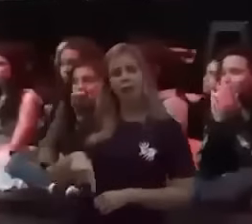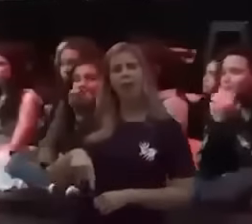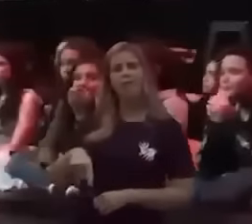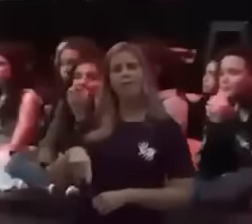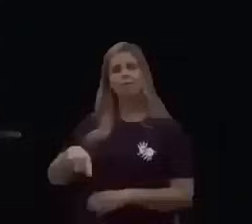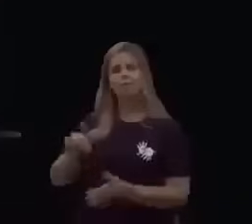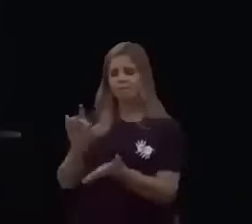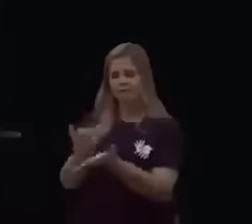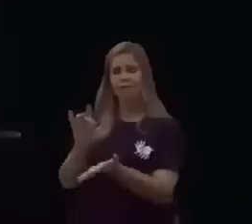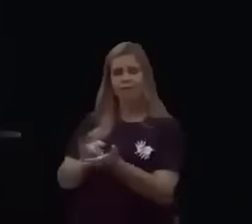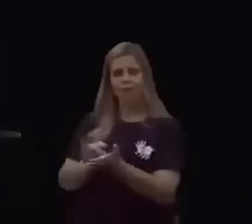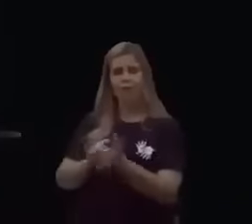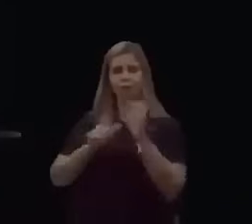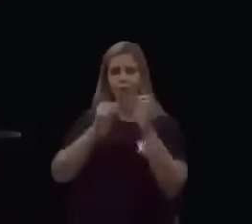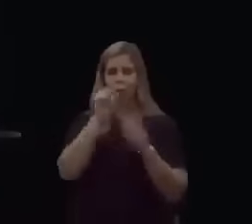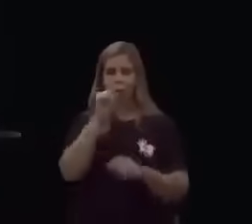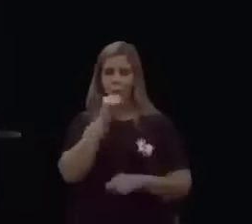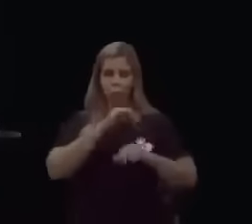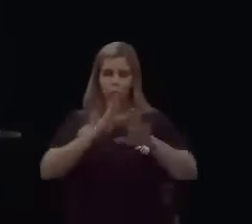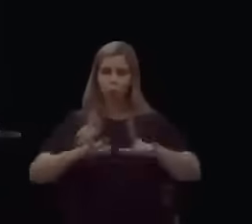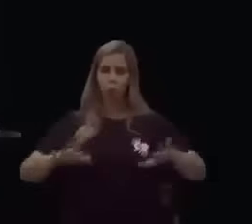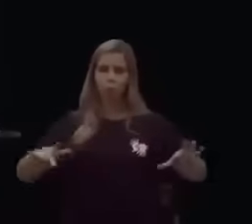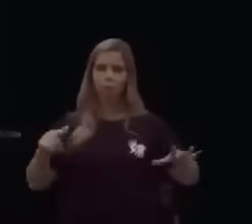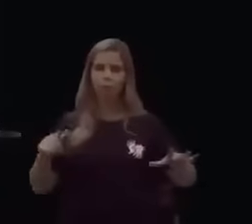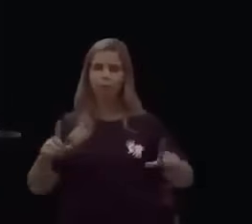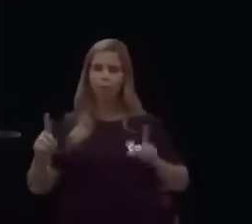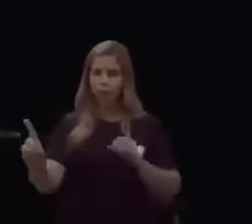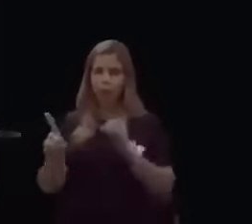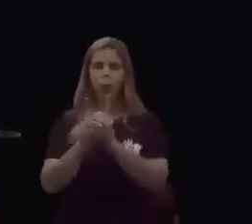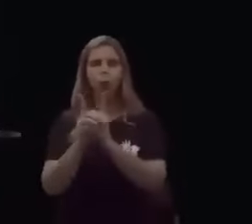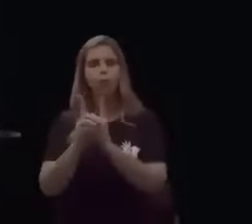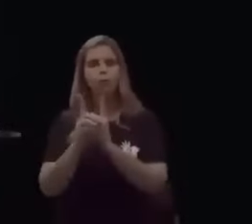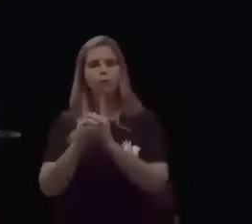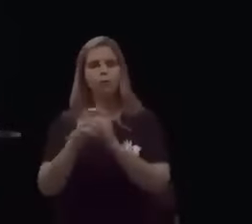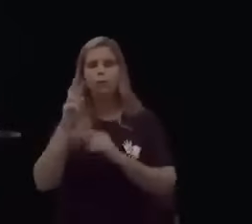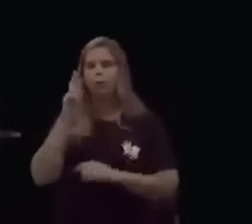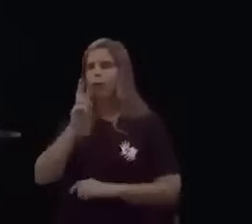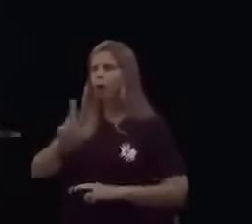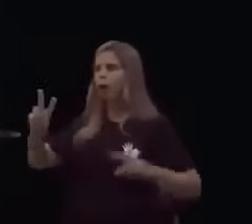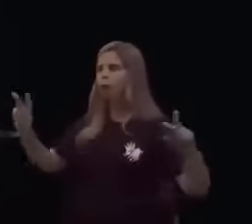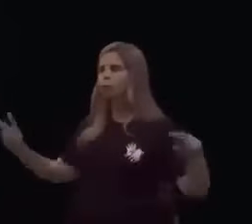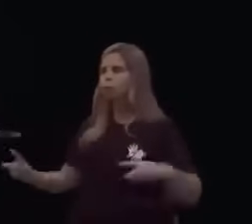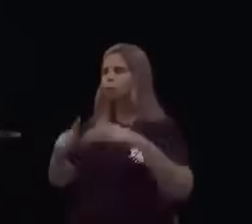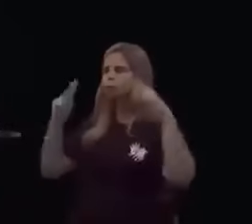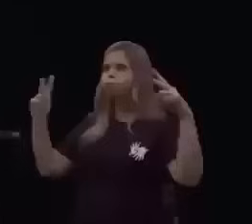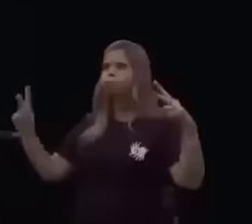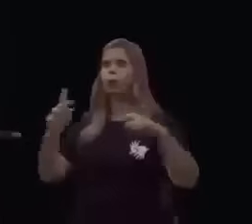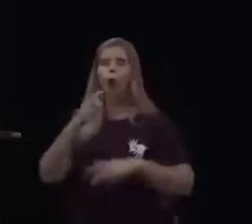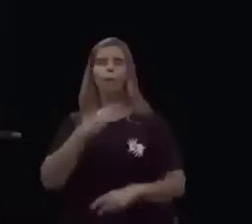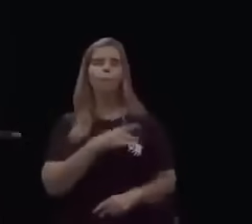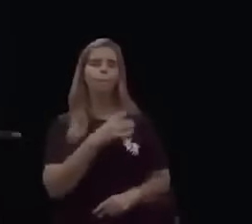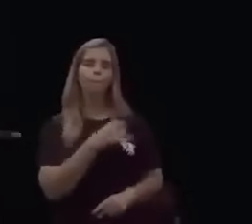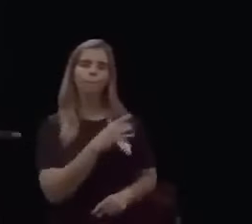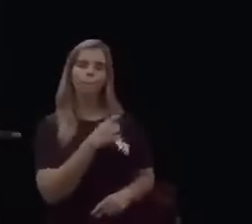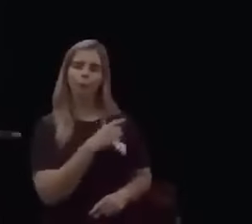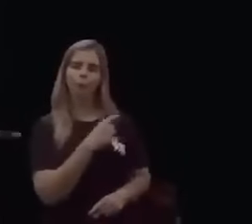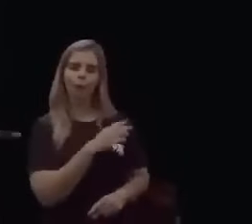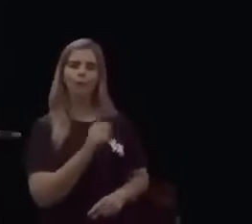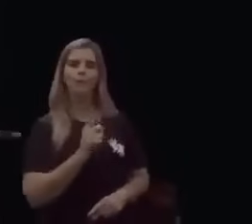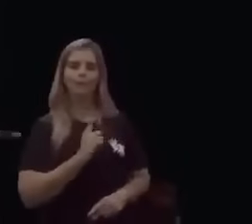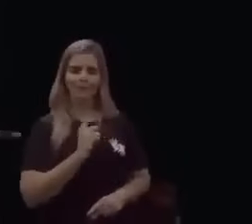águas, para em seguida olhar para a fúria do vento e naufragar.